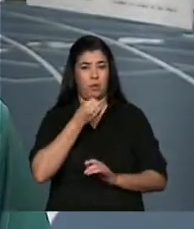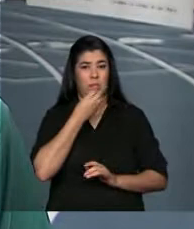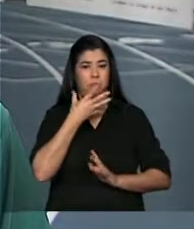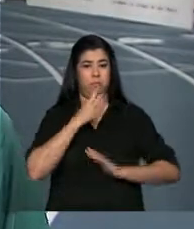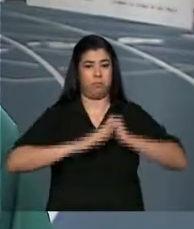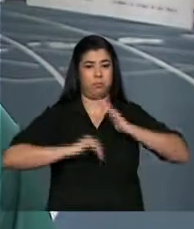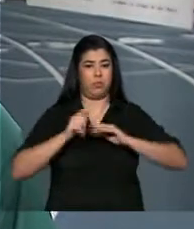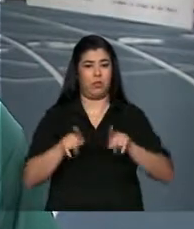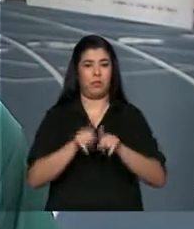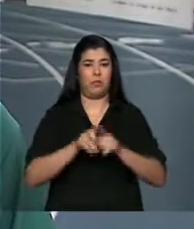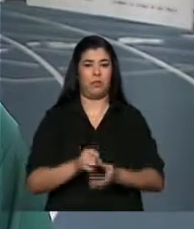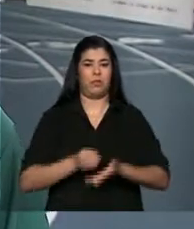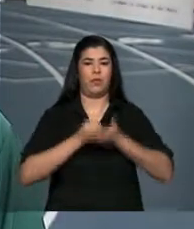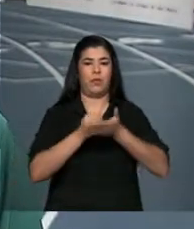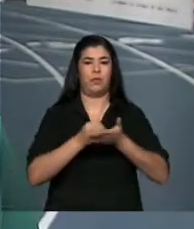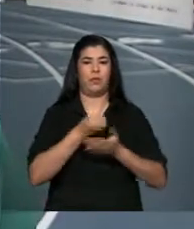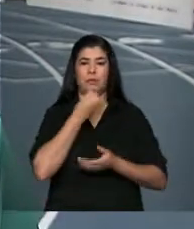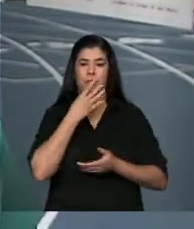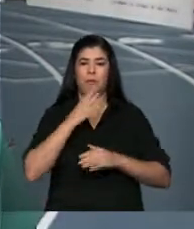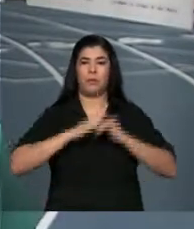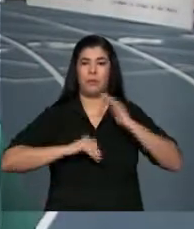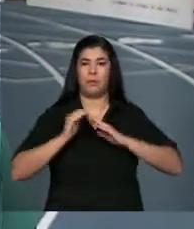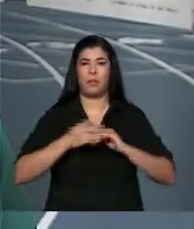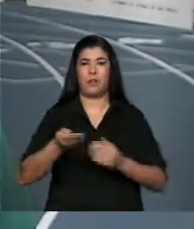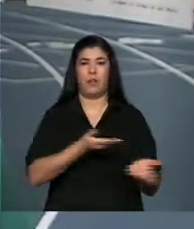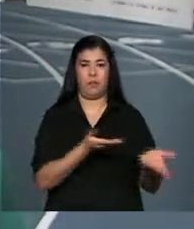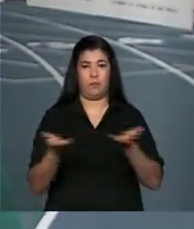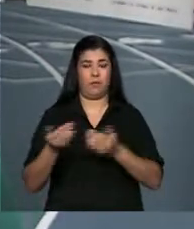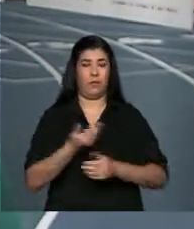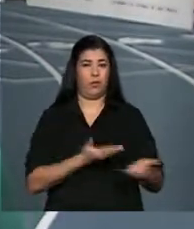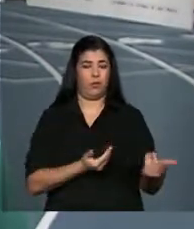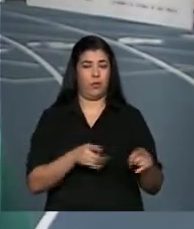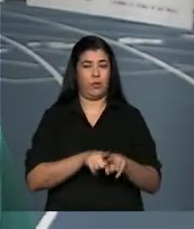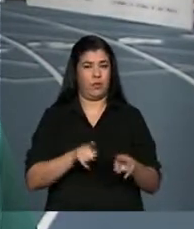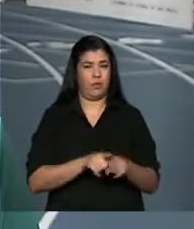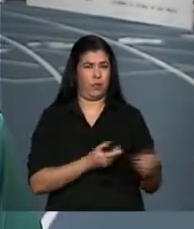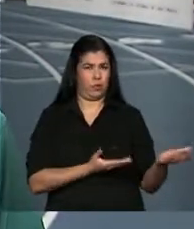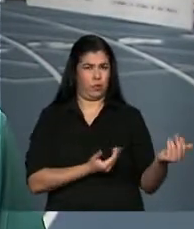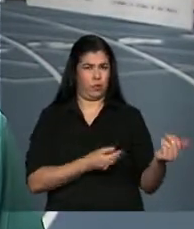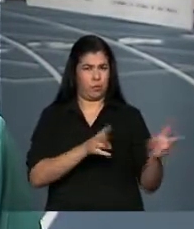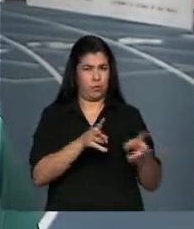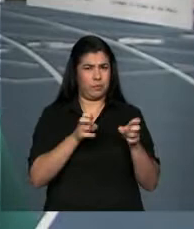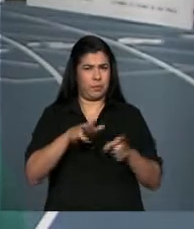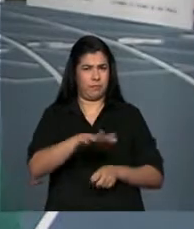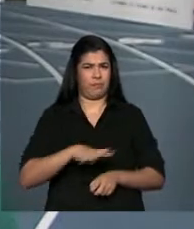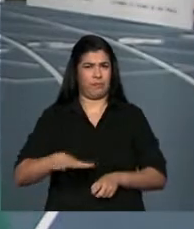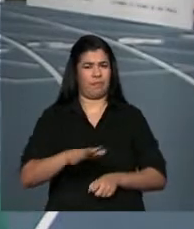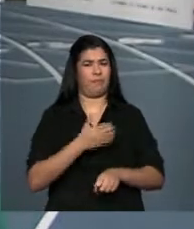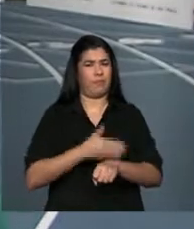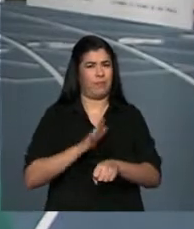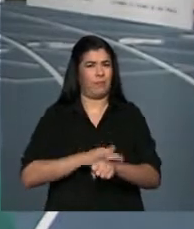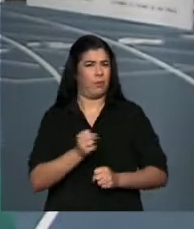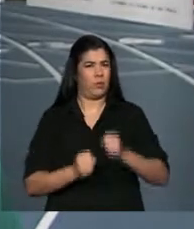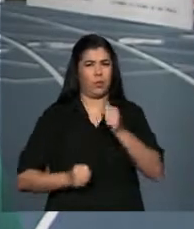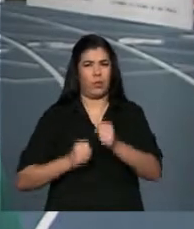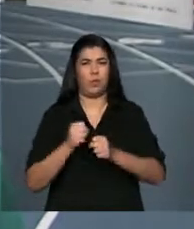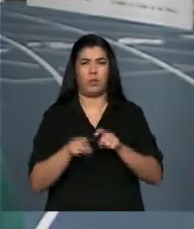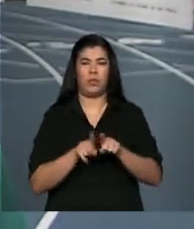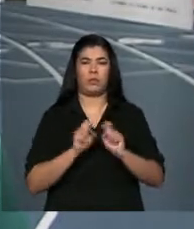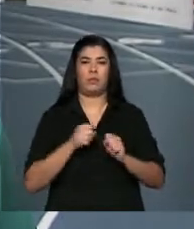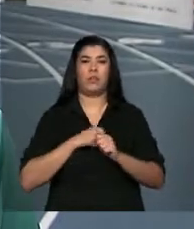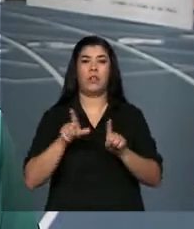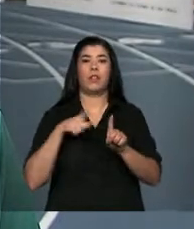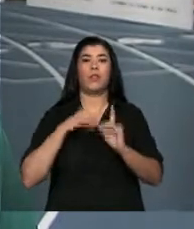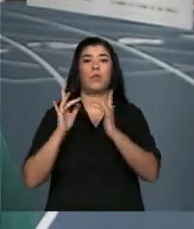rendimento proporciona um bom exemplo para os jovens. Os jovens se identificando com eles, também nós temos o fator socializador